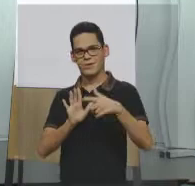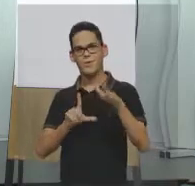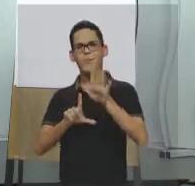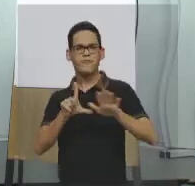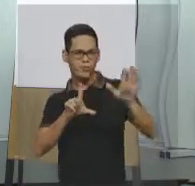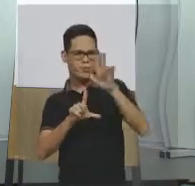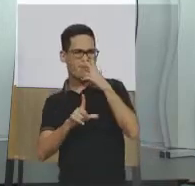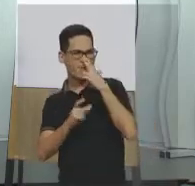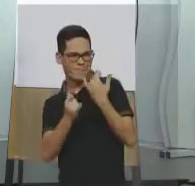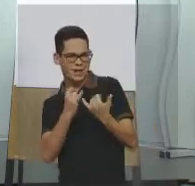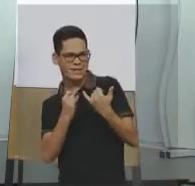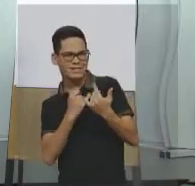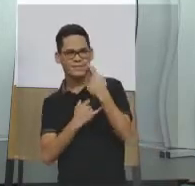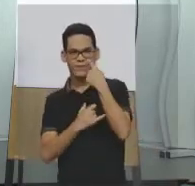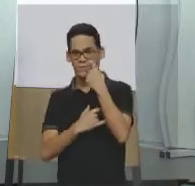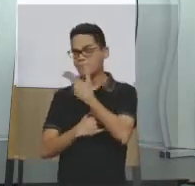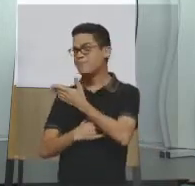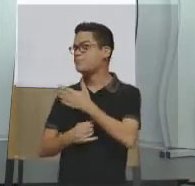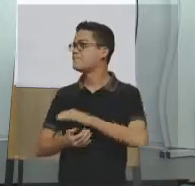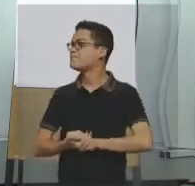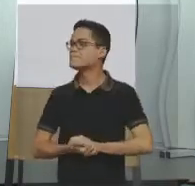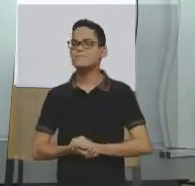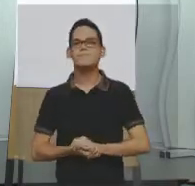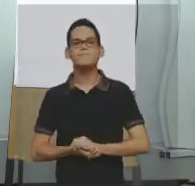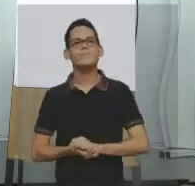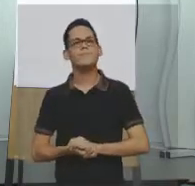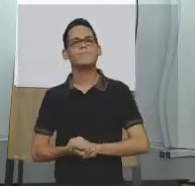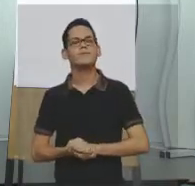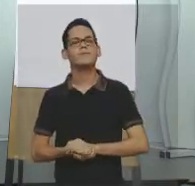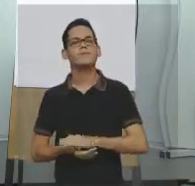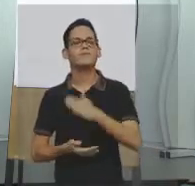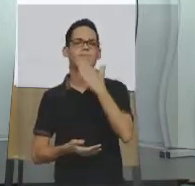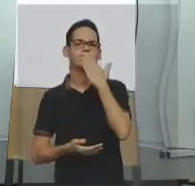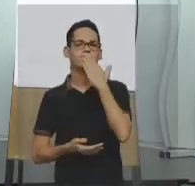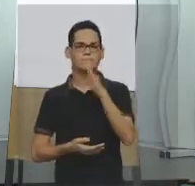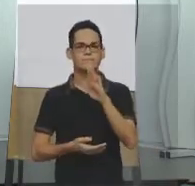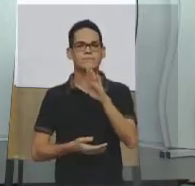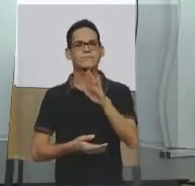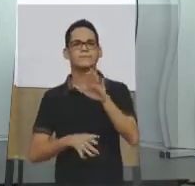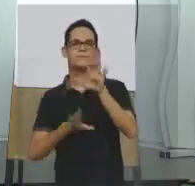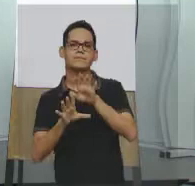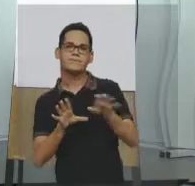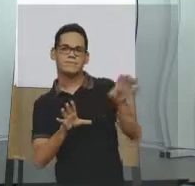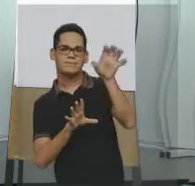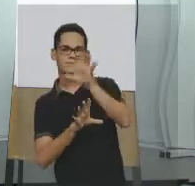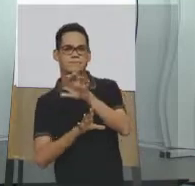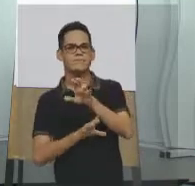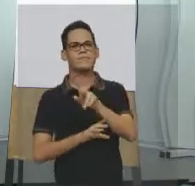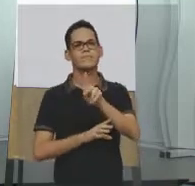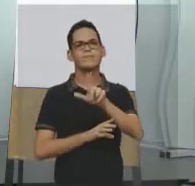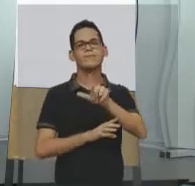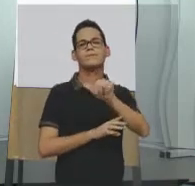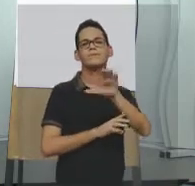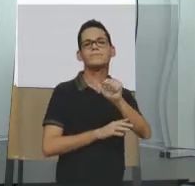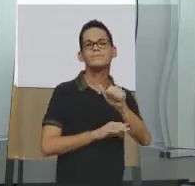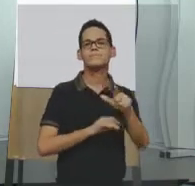figura semelhante. Vamos ver aqui na figura em que placa litosférica ou placa tectônica em que o Brasil se